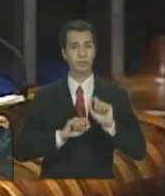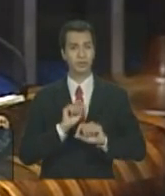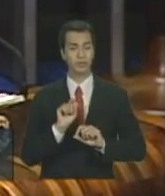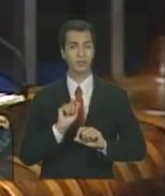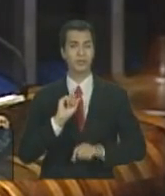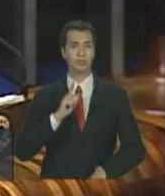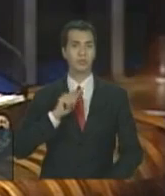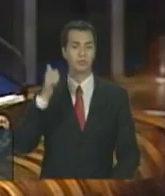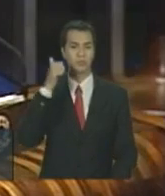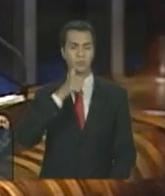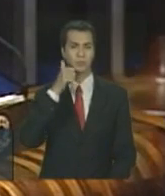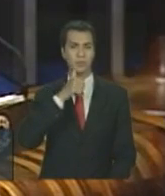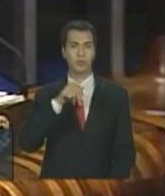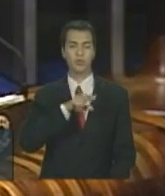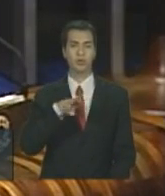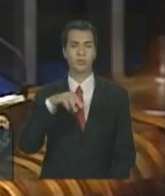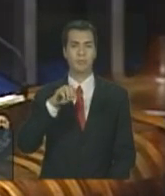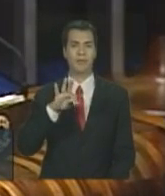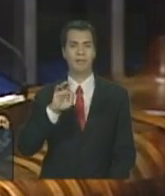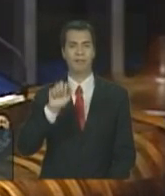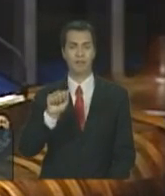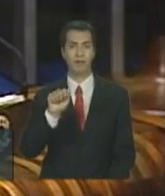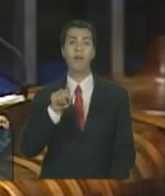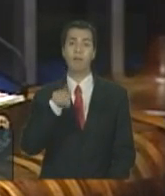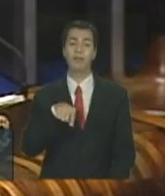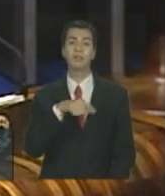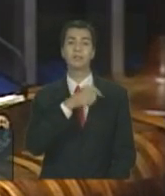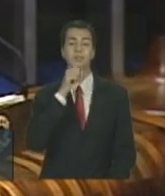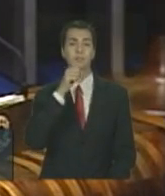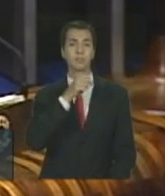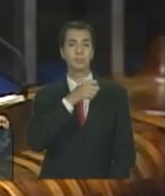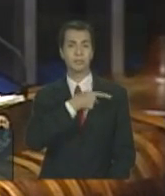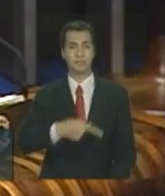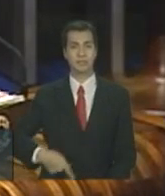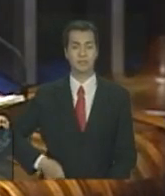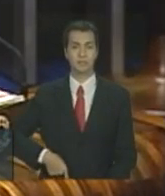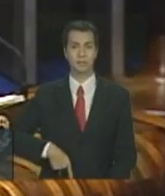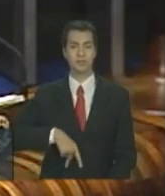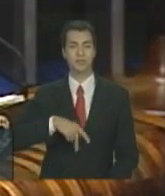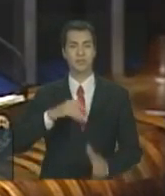a senadora Marta Suplicy, que exerce, junto com o senador